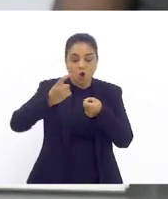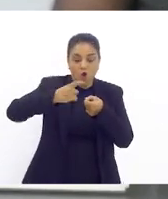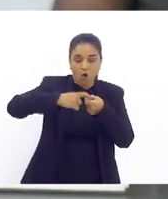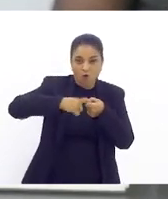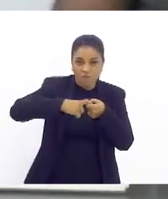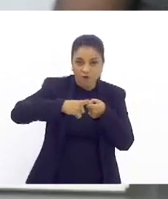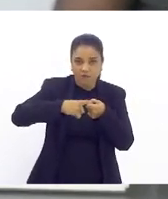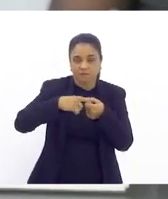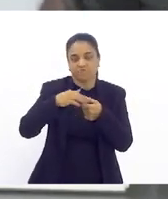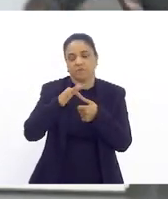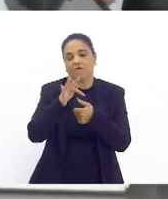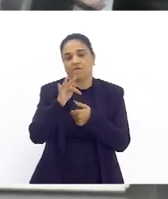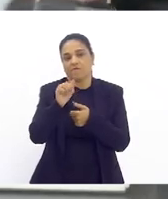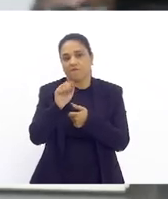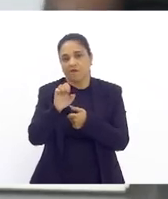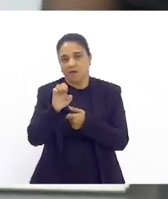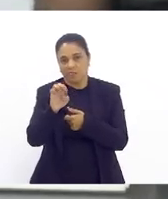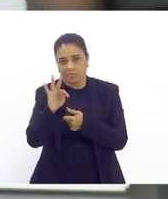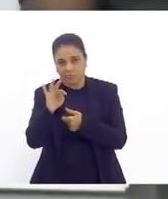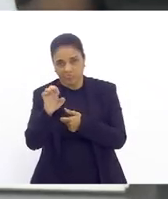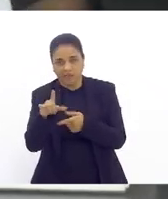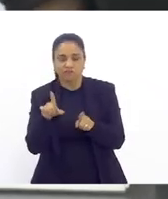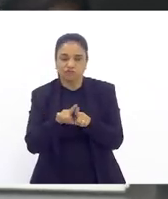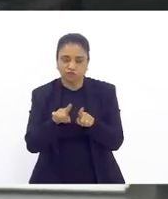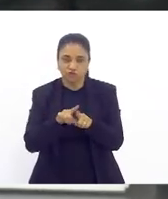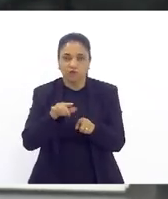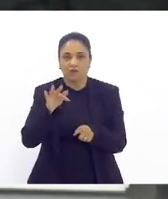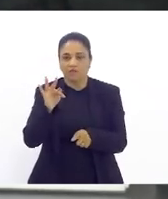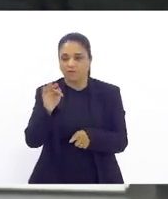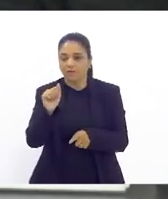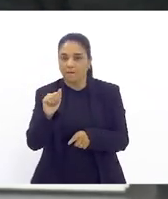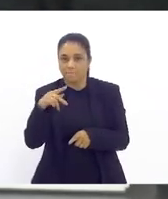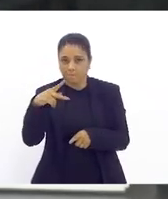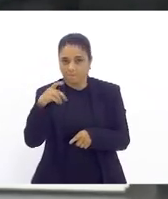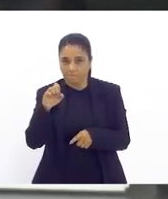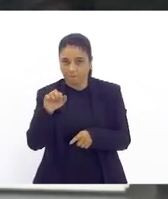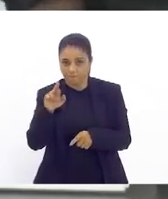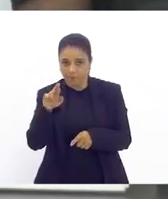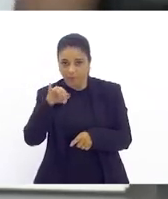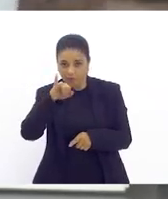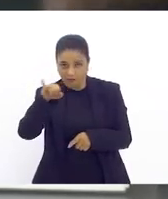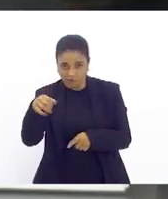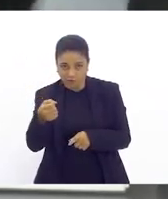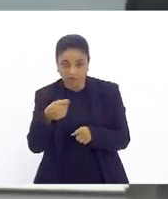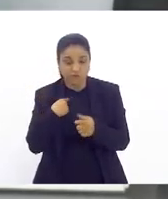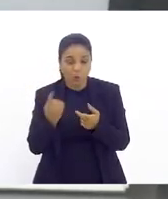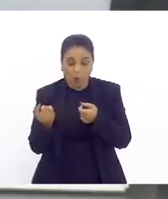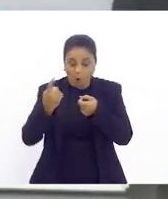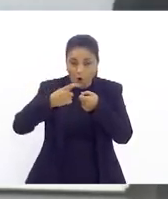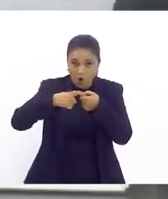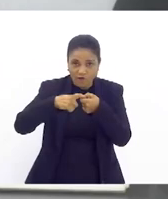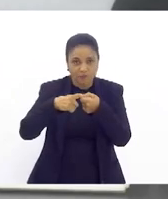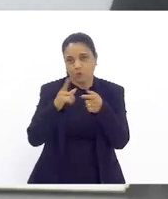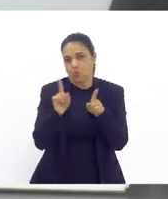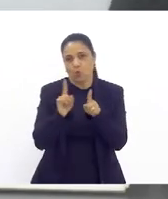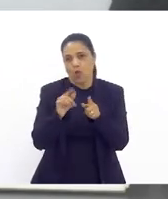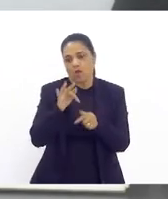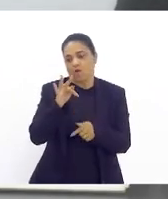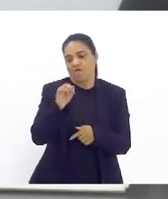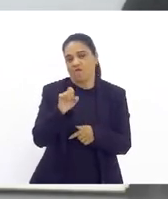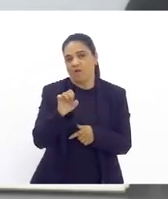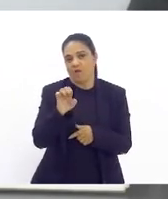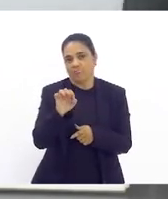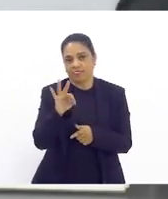que tinha principalmente com a faberj só que perde quando faz convênio Não é com a Faetec é com